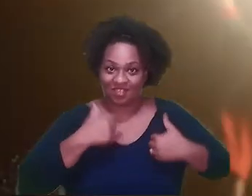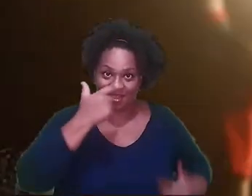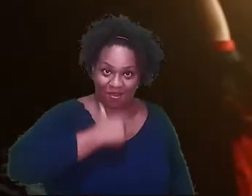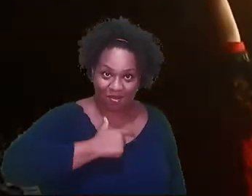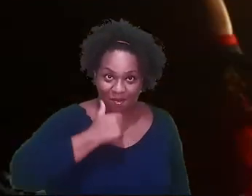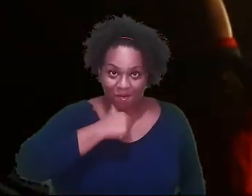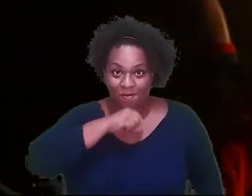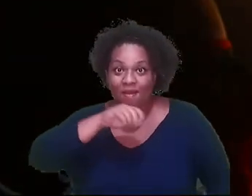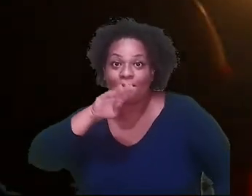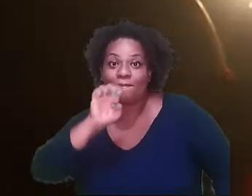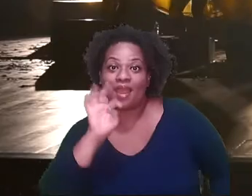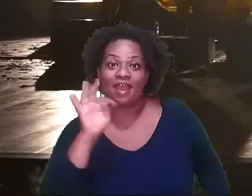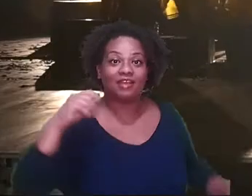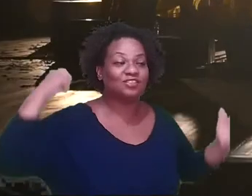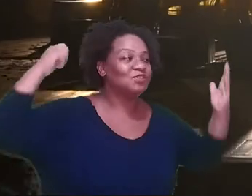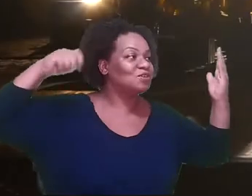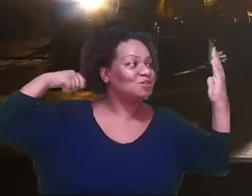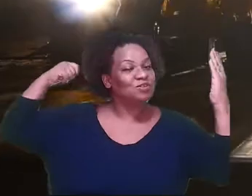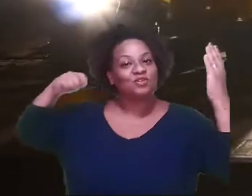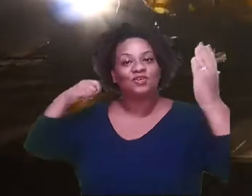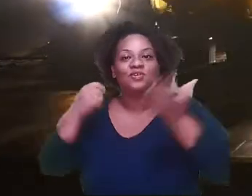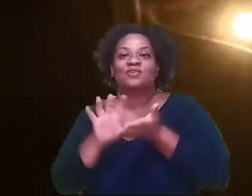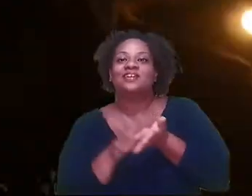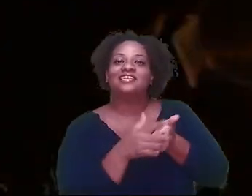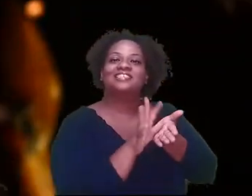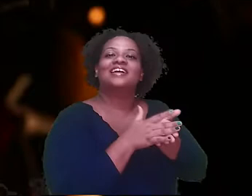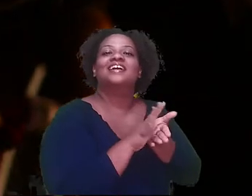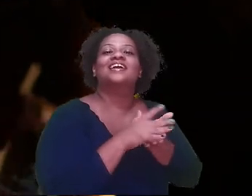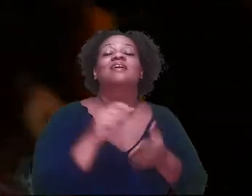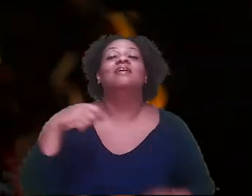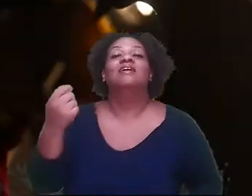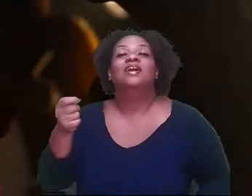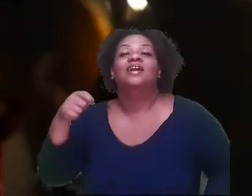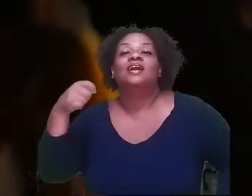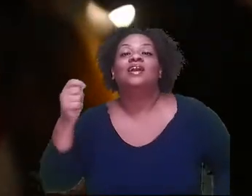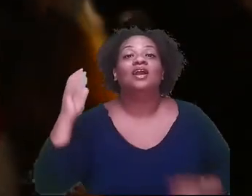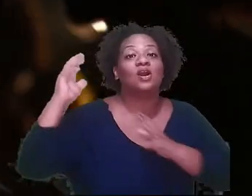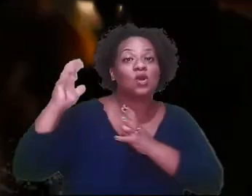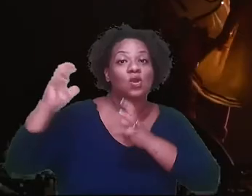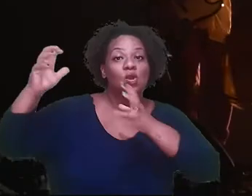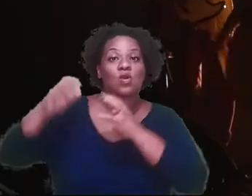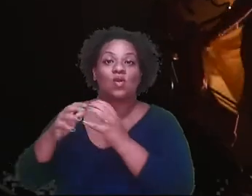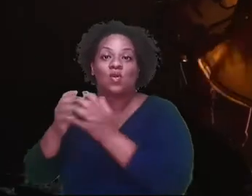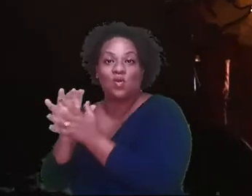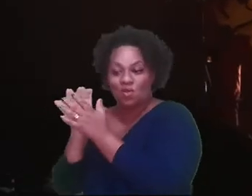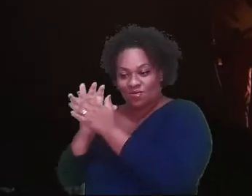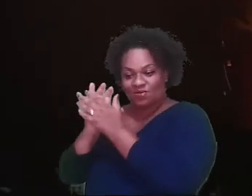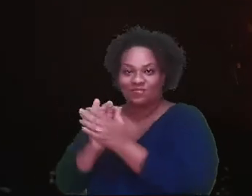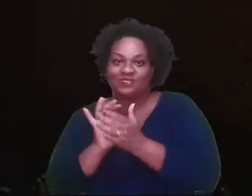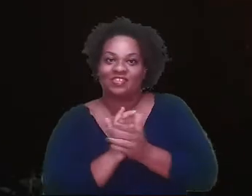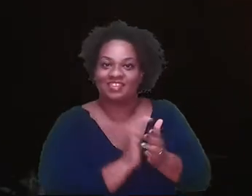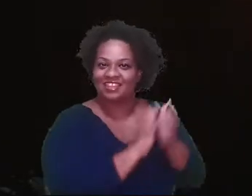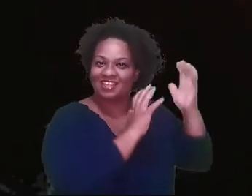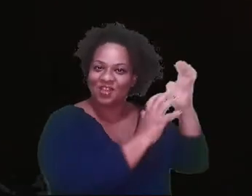Oxum vem trazendo essa sambada. Diga lá que coco é ele. É o Coco de Ubingada. Diga lá que coco é